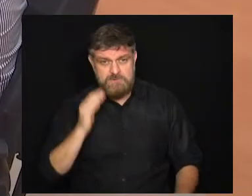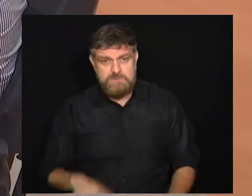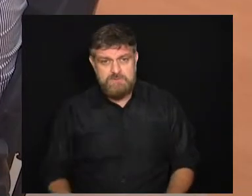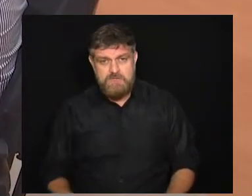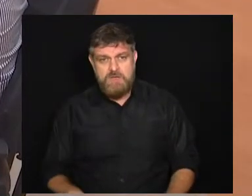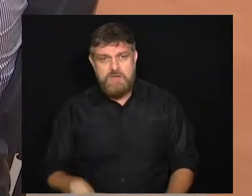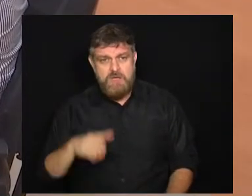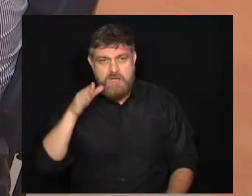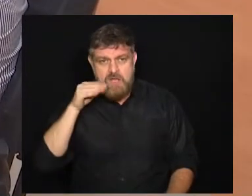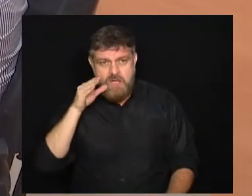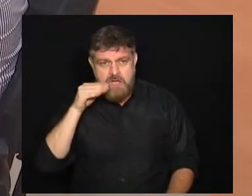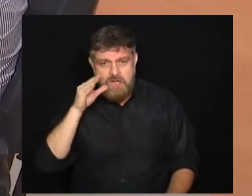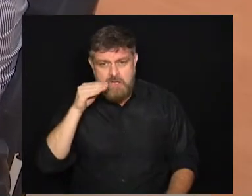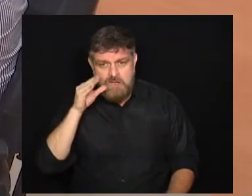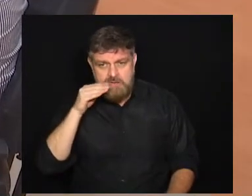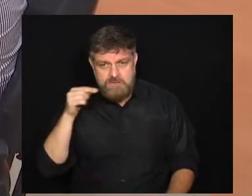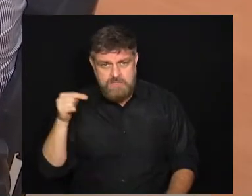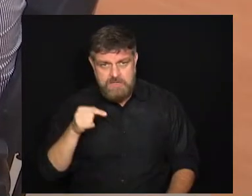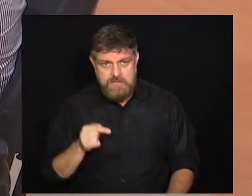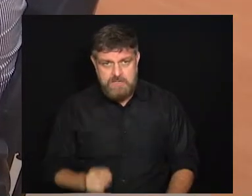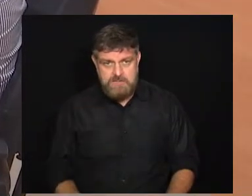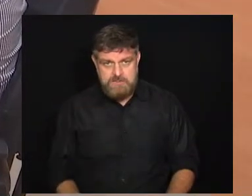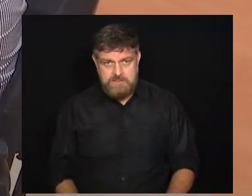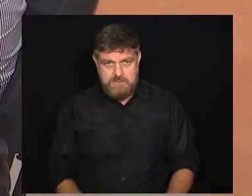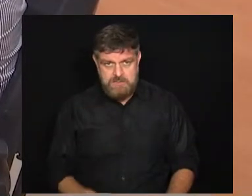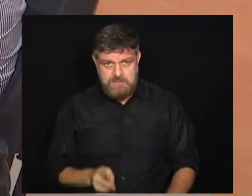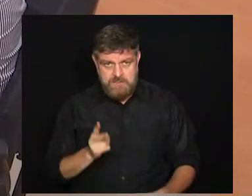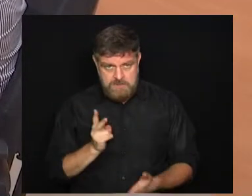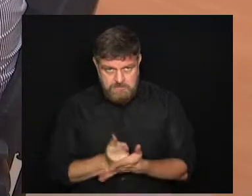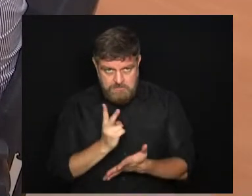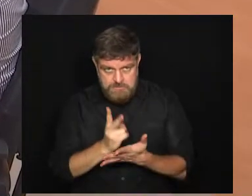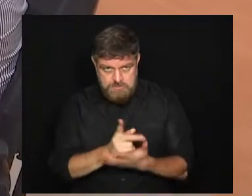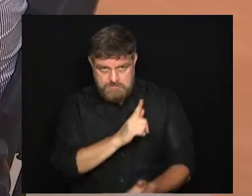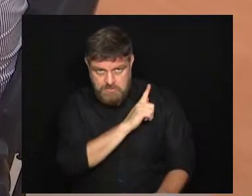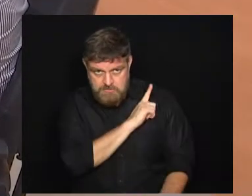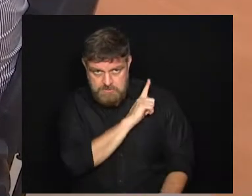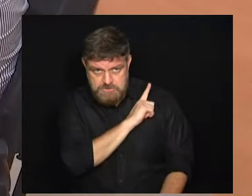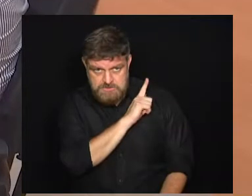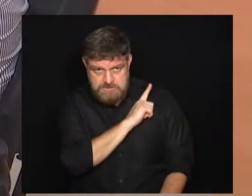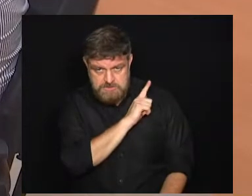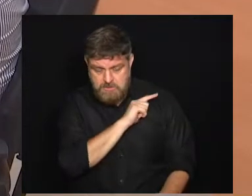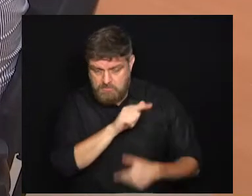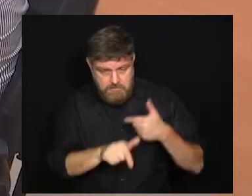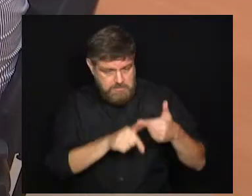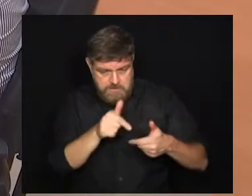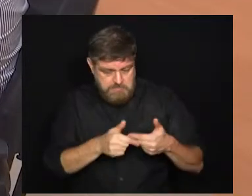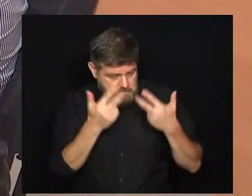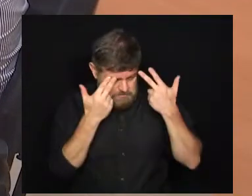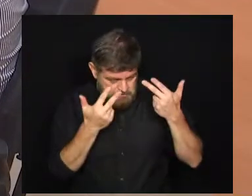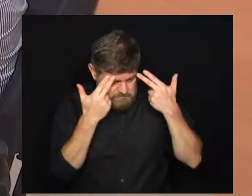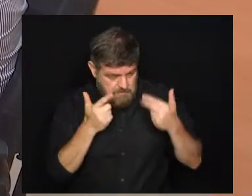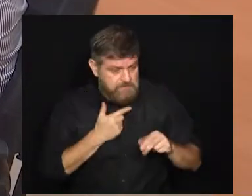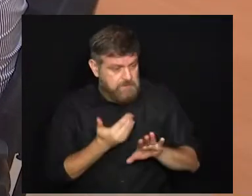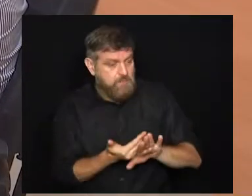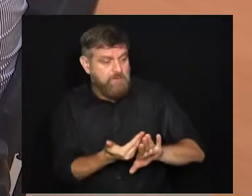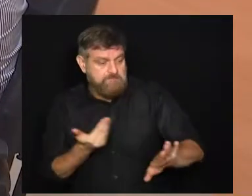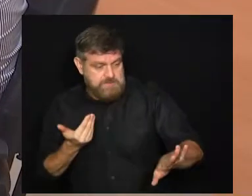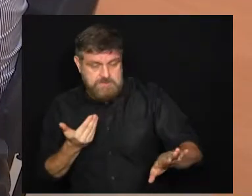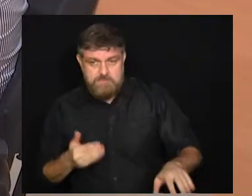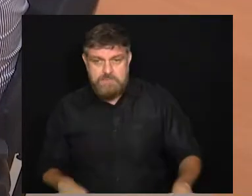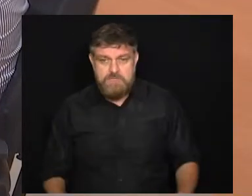funcionária em questão vai manter uma função de gestão no transcurso desse processo de investigação e de apuração? Vai ter algum afastamento, mesmo